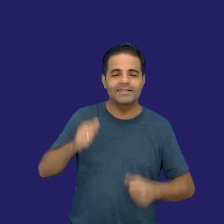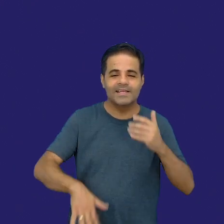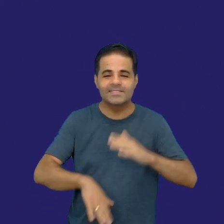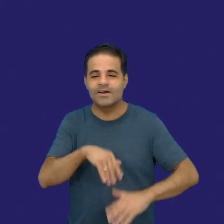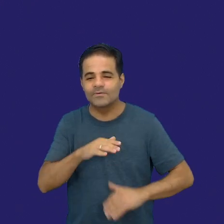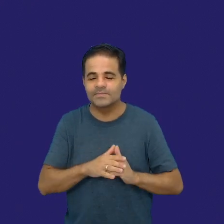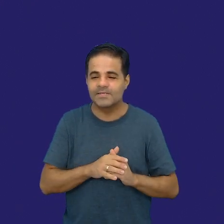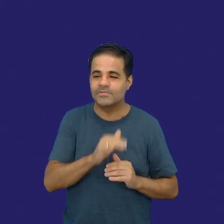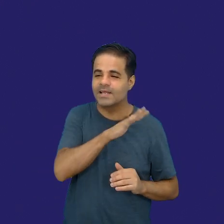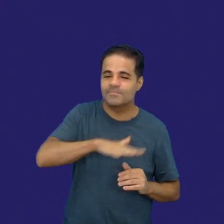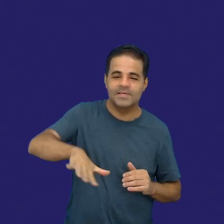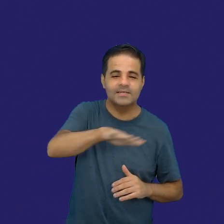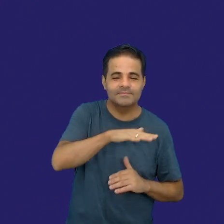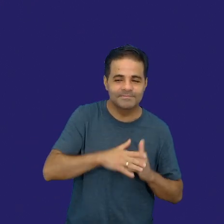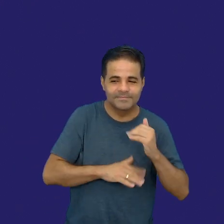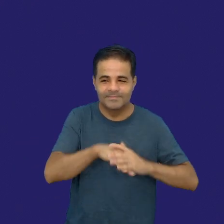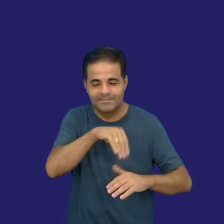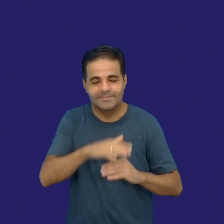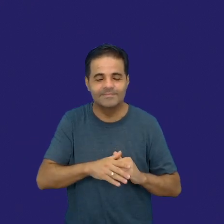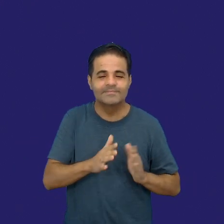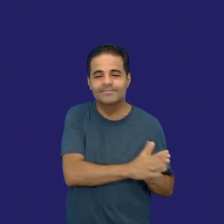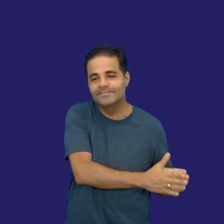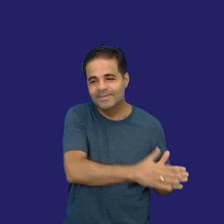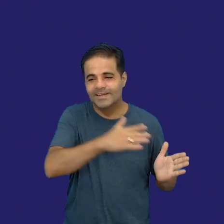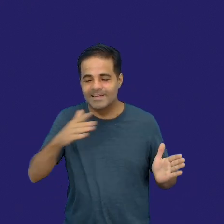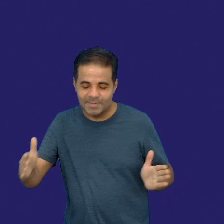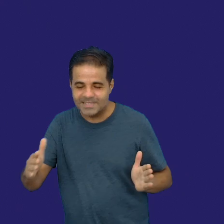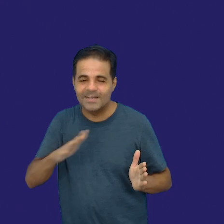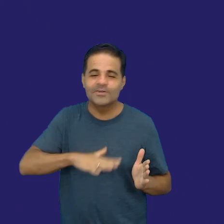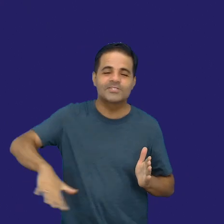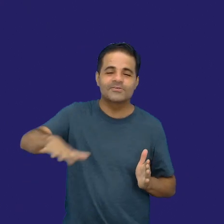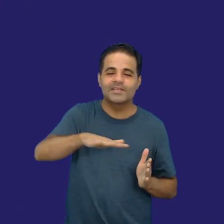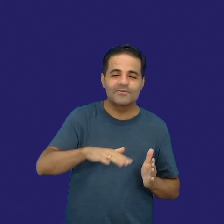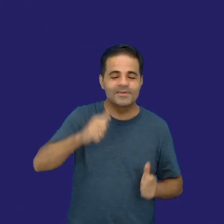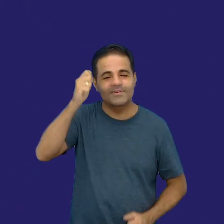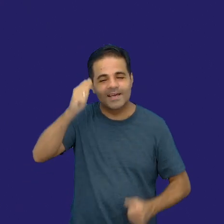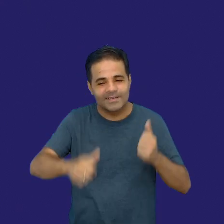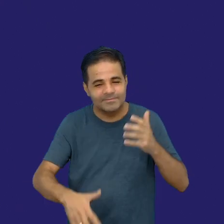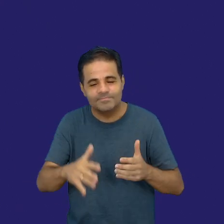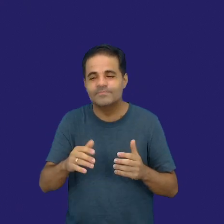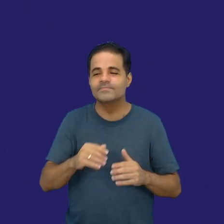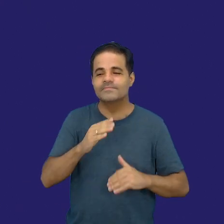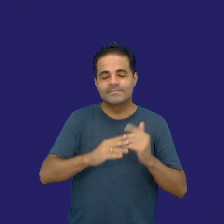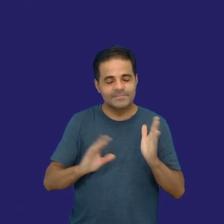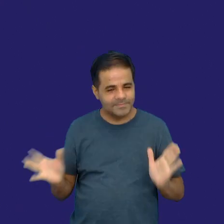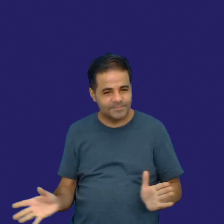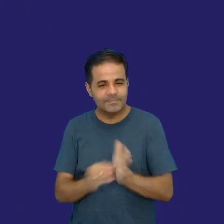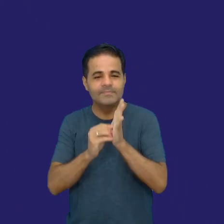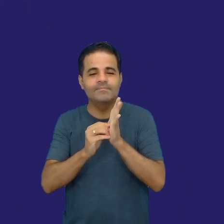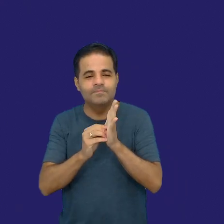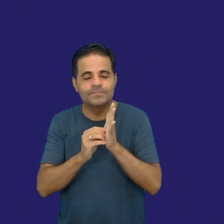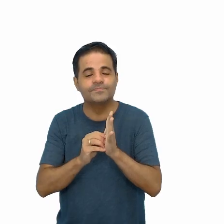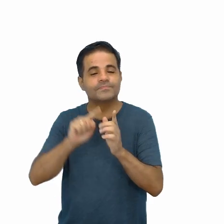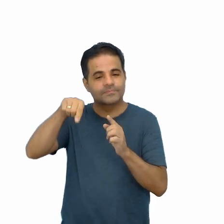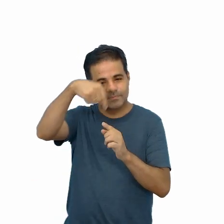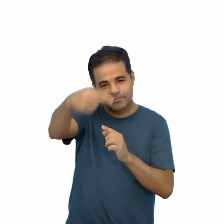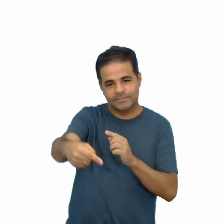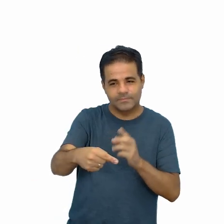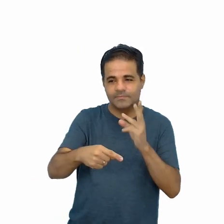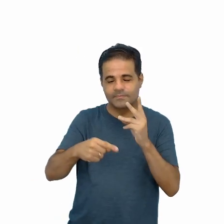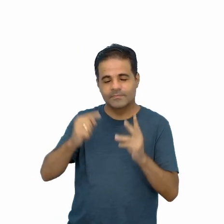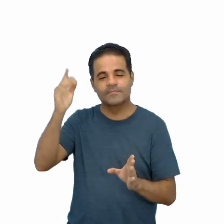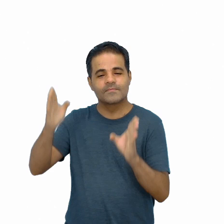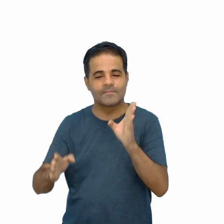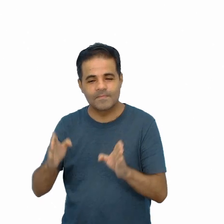mesmo, a gente tem muito mais habilidades a serem trabalhadas em conjunto ali. Indo para o próximo